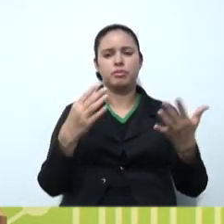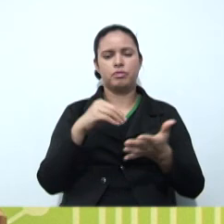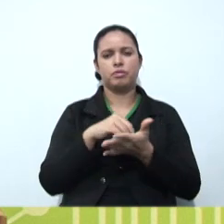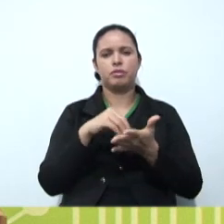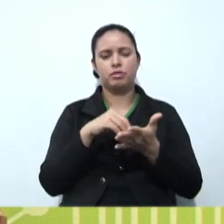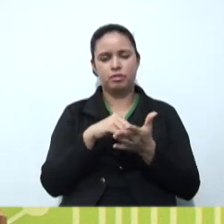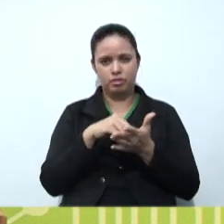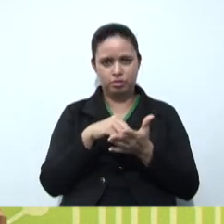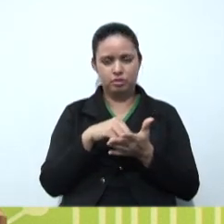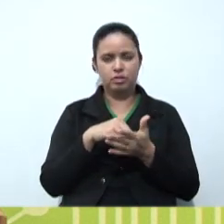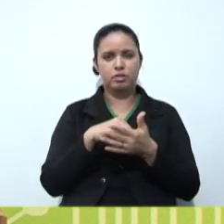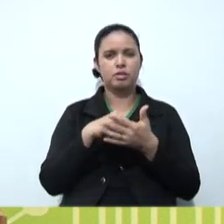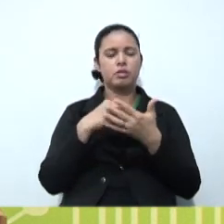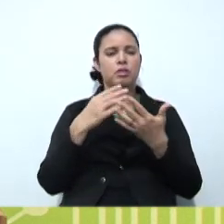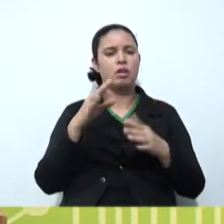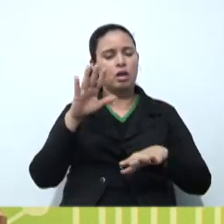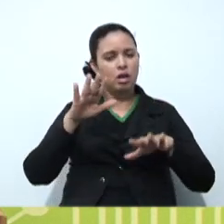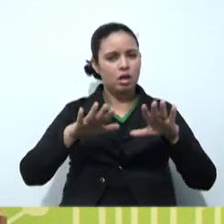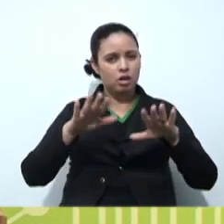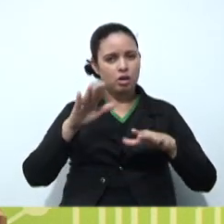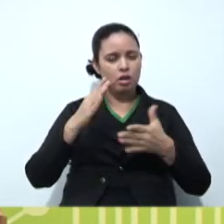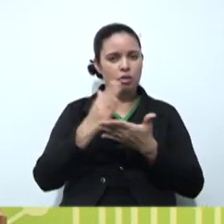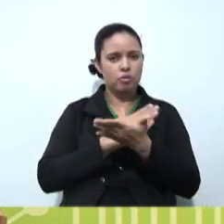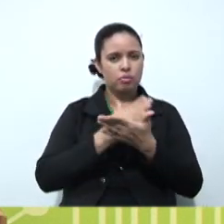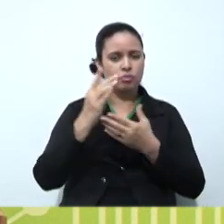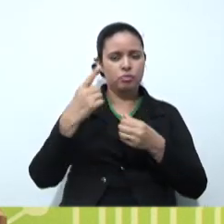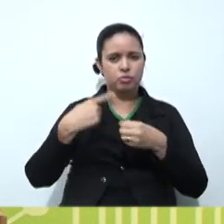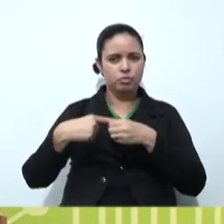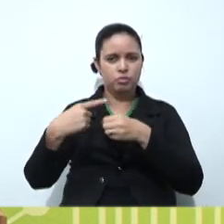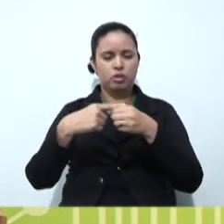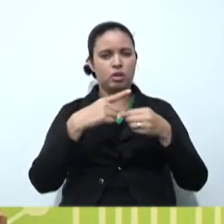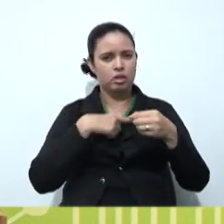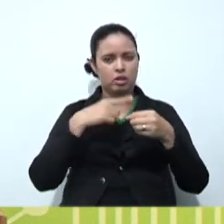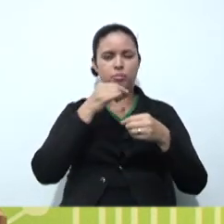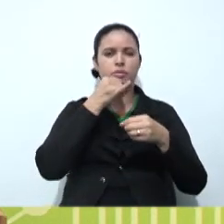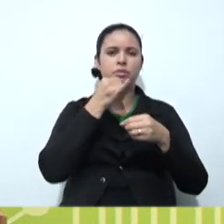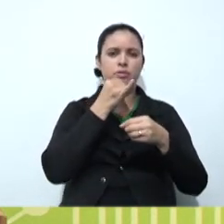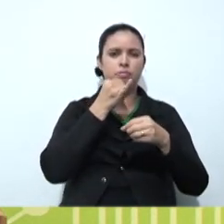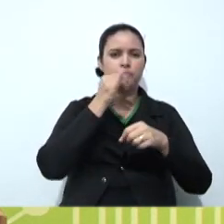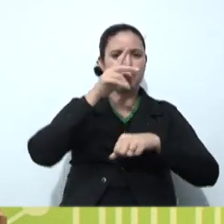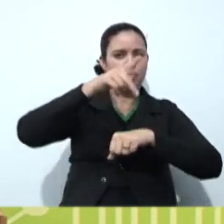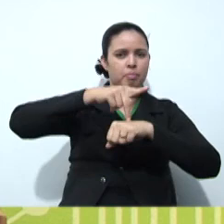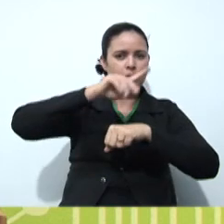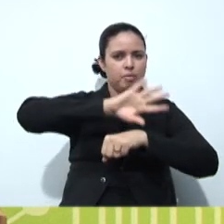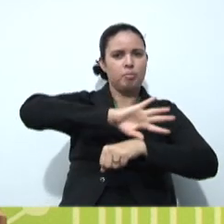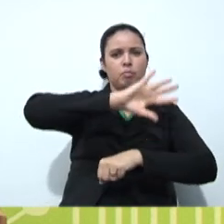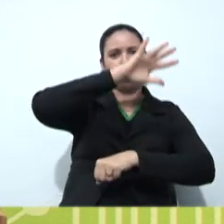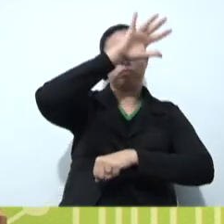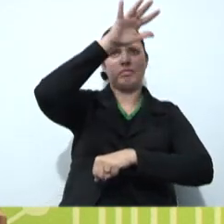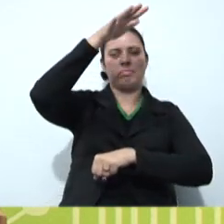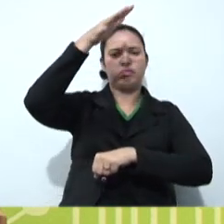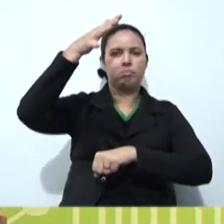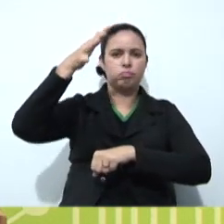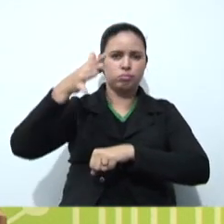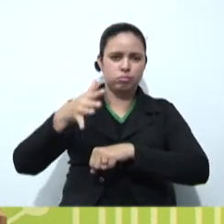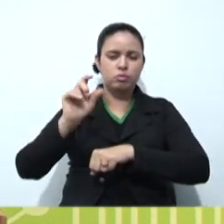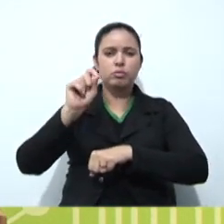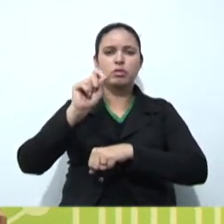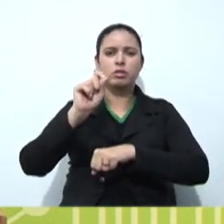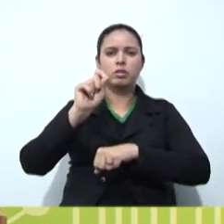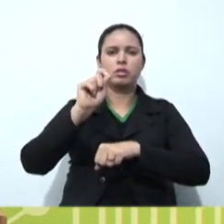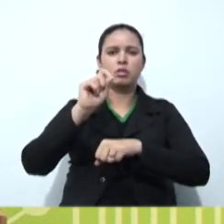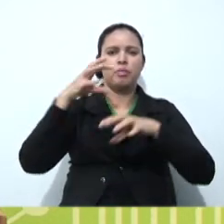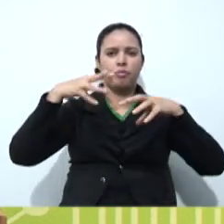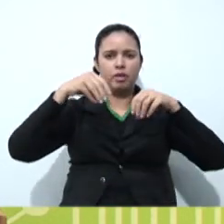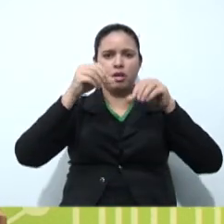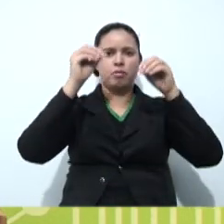vegetação causa algum prejuízo de alguma forma, como deslizamentos de terras e entre outras coisas, mas tudo isso por conta do homem. Nós falaremos